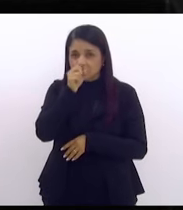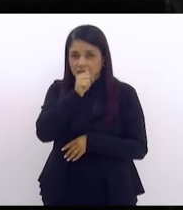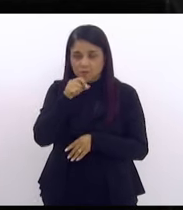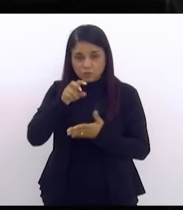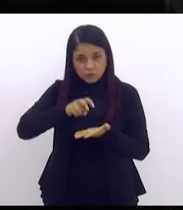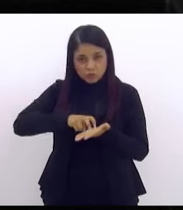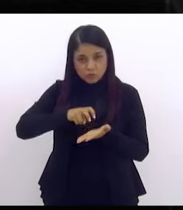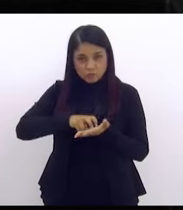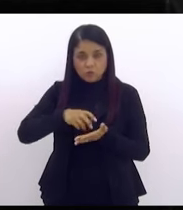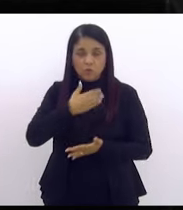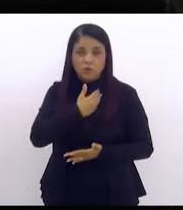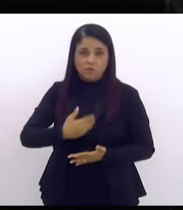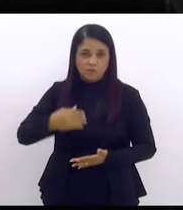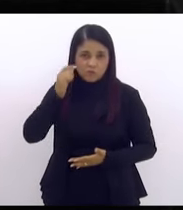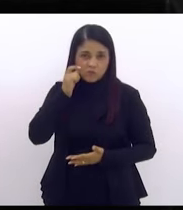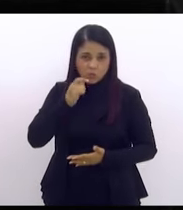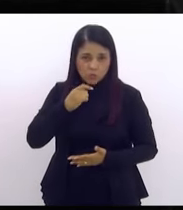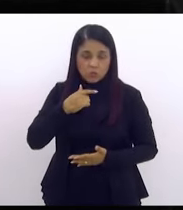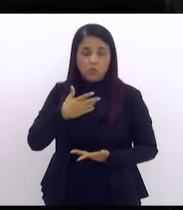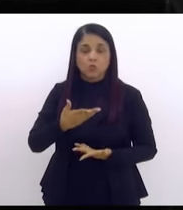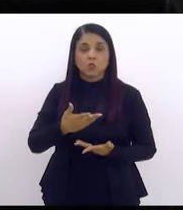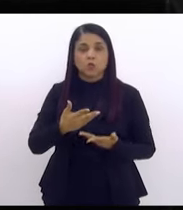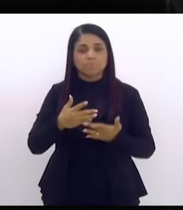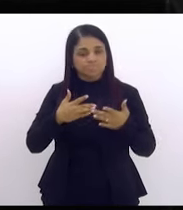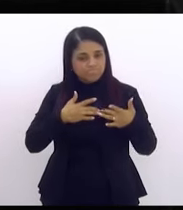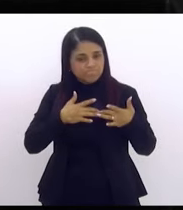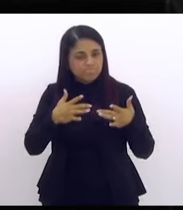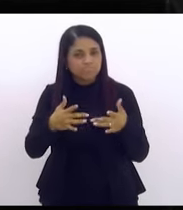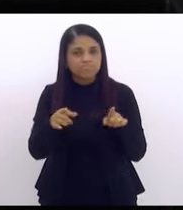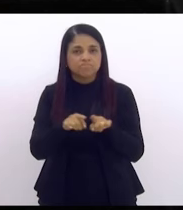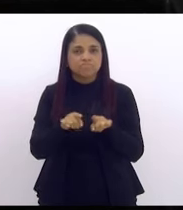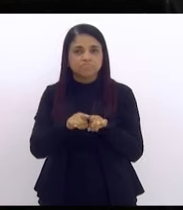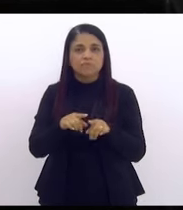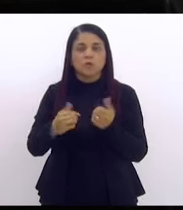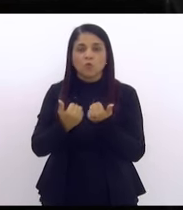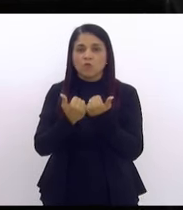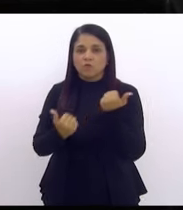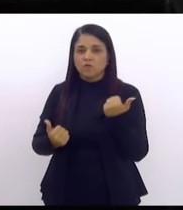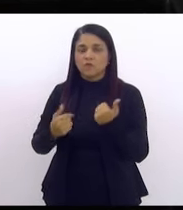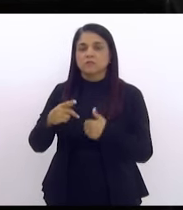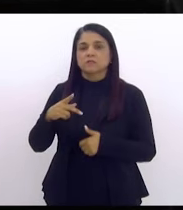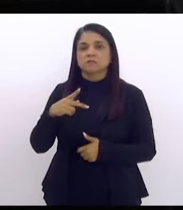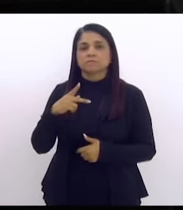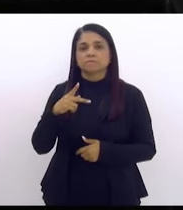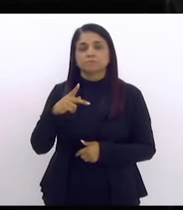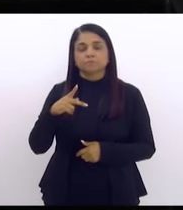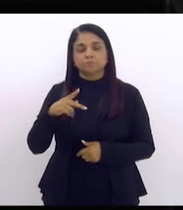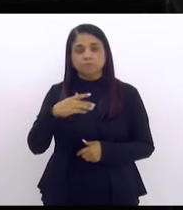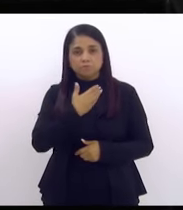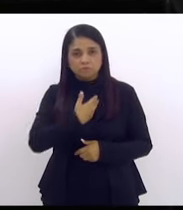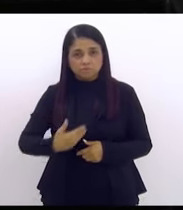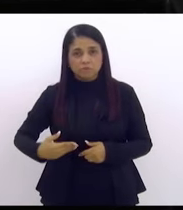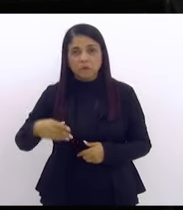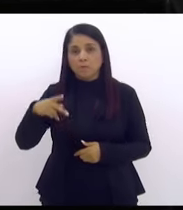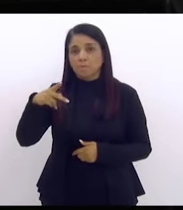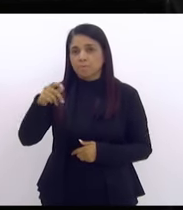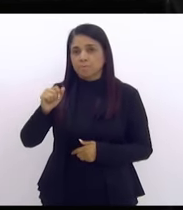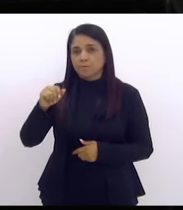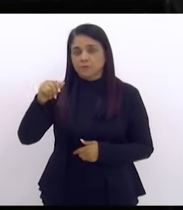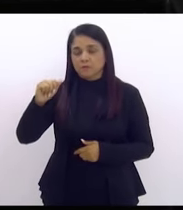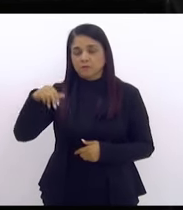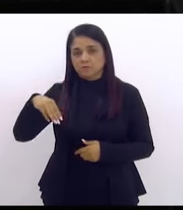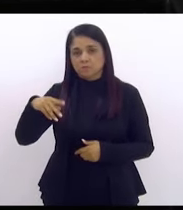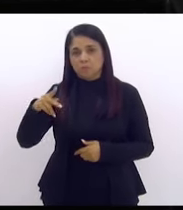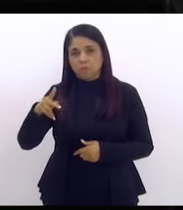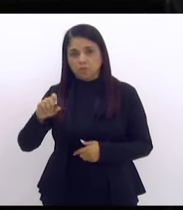Castro se colocou à disposição, o vice-governador Tiago Pampolha telefonou lá de Dubai, onde ele